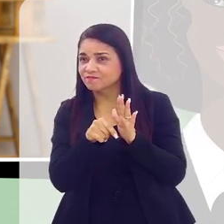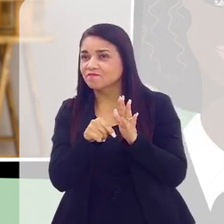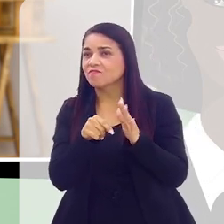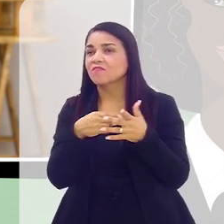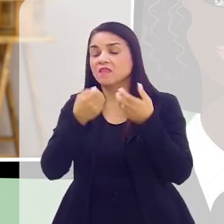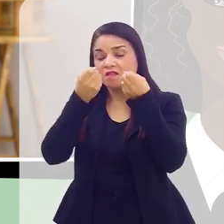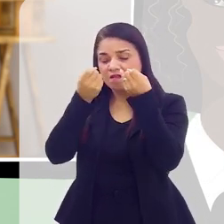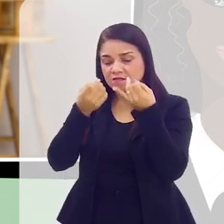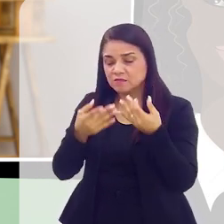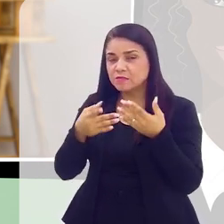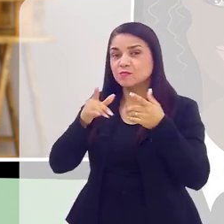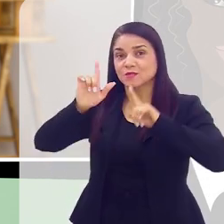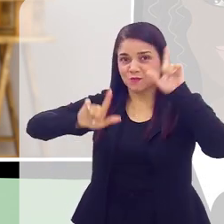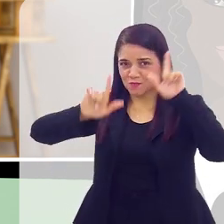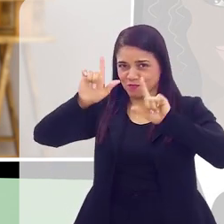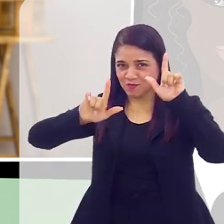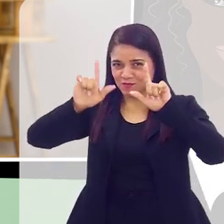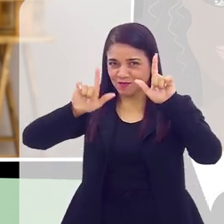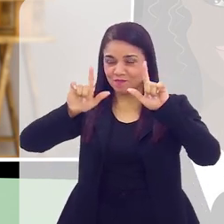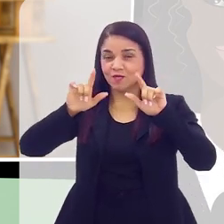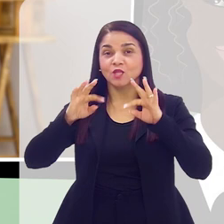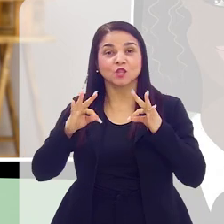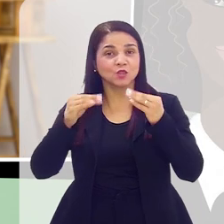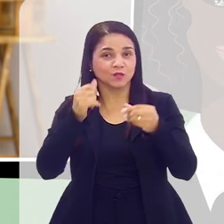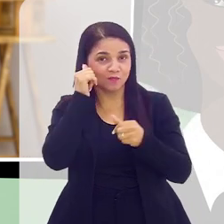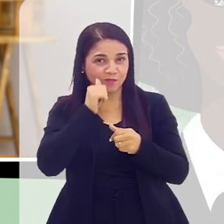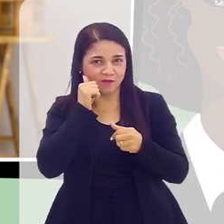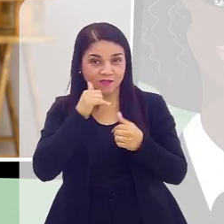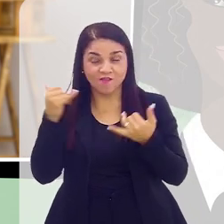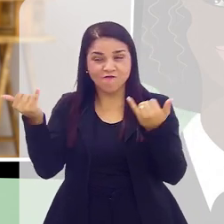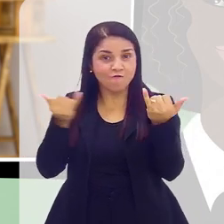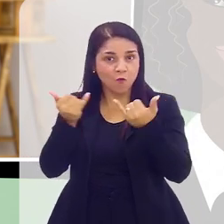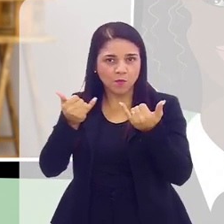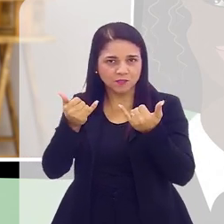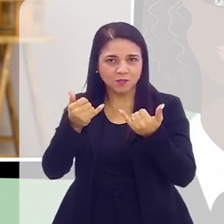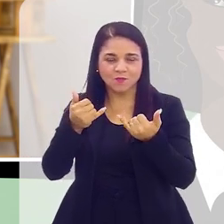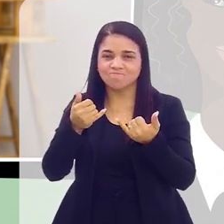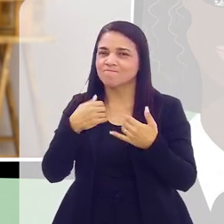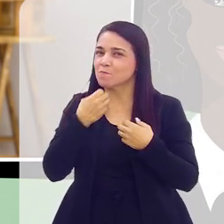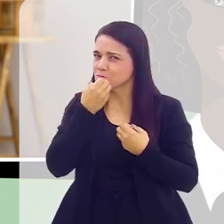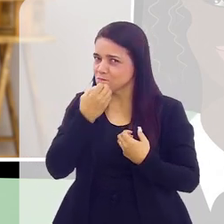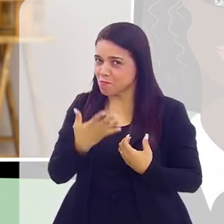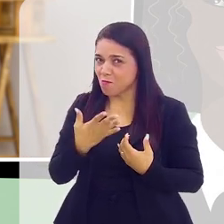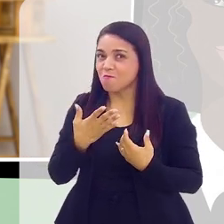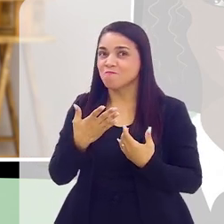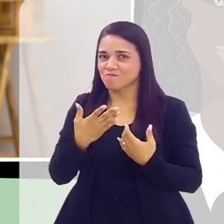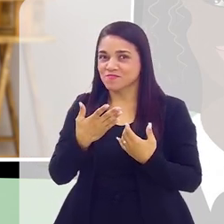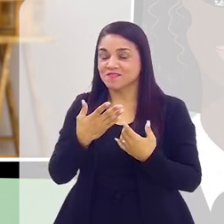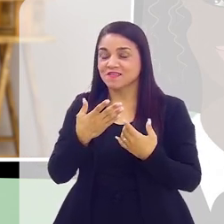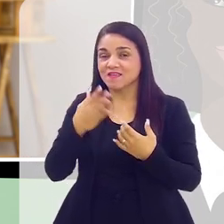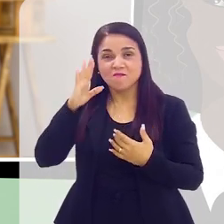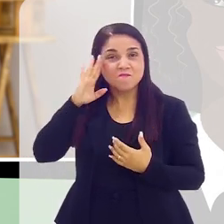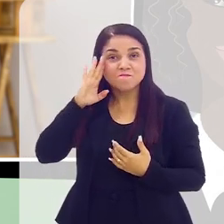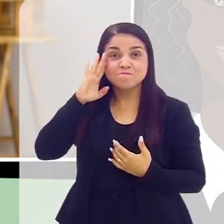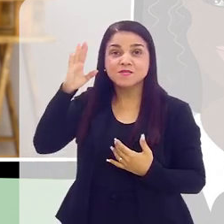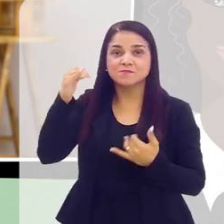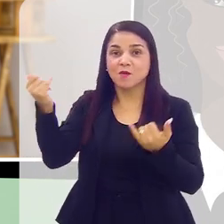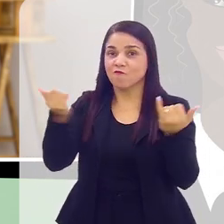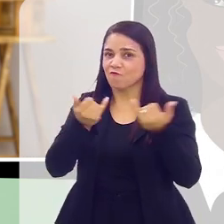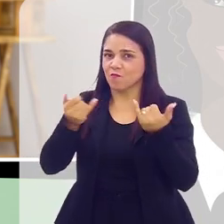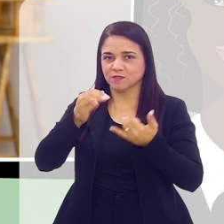projeto? Porque eu sempre falo aqui no programa, toda mulher, que informação nunca é demais. Informação é a